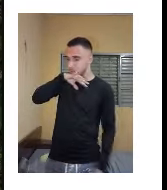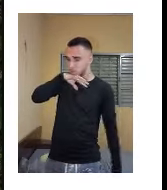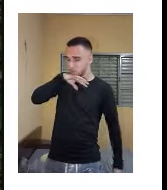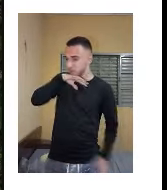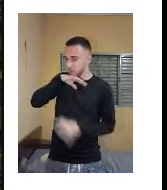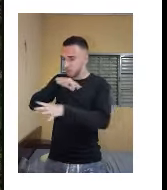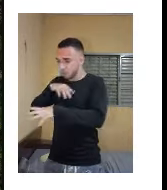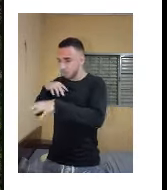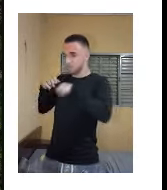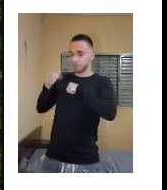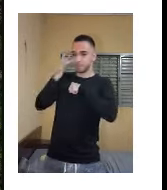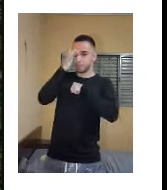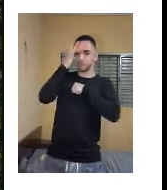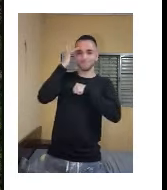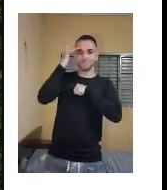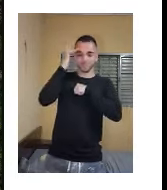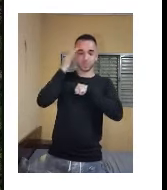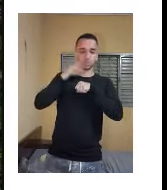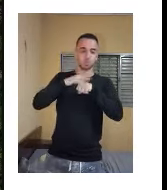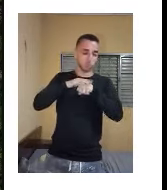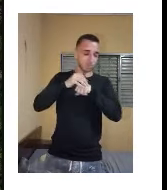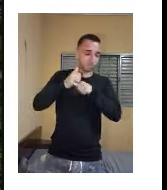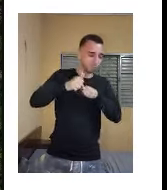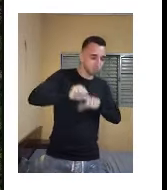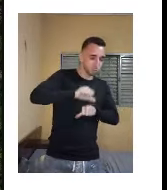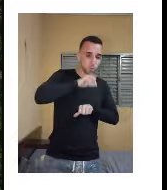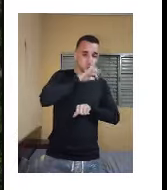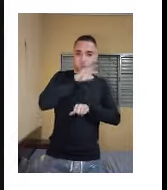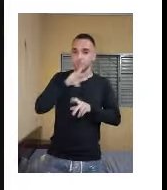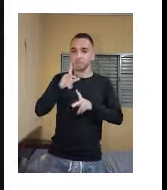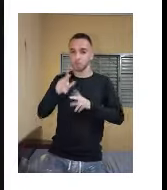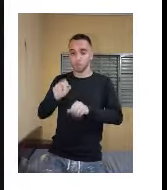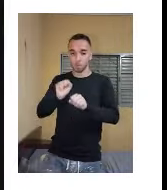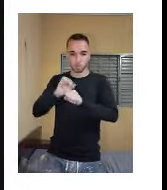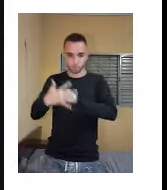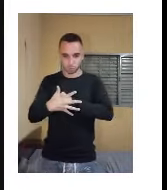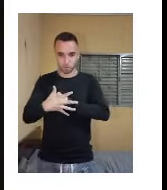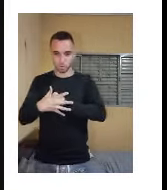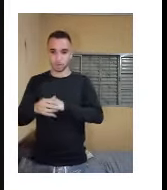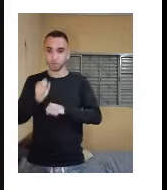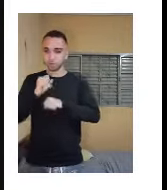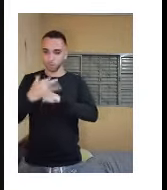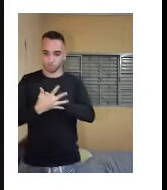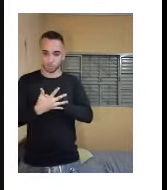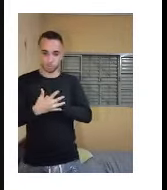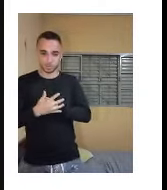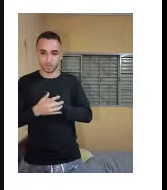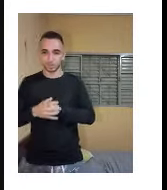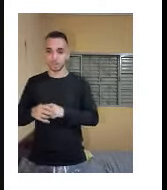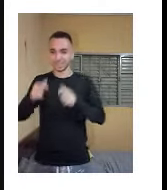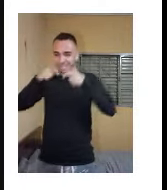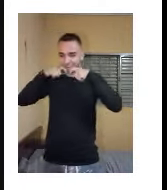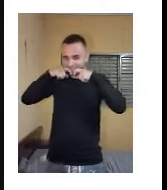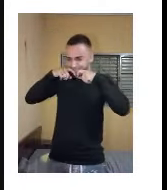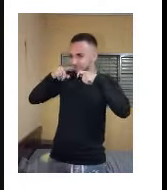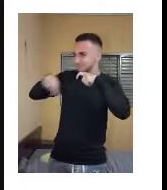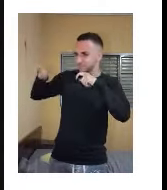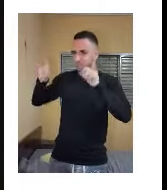próxima à nossa, que é um exemplo da floresta amazônica, mas a gente pode trazer também a nossa